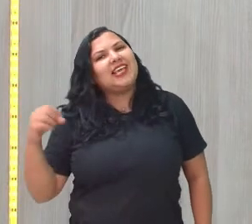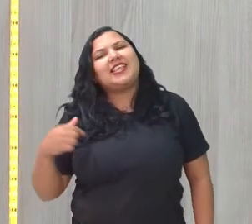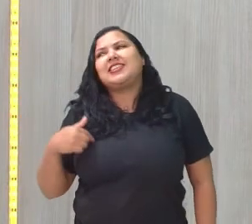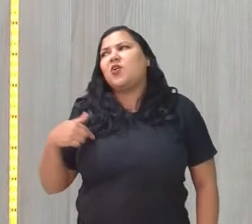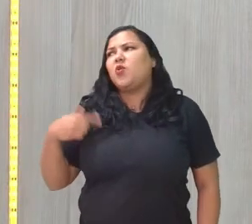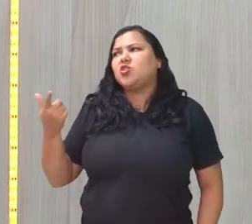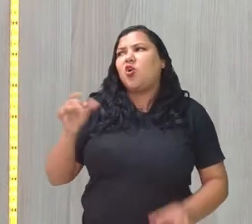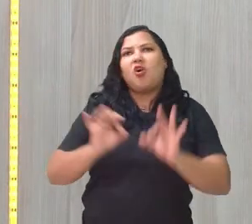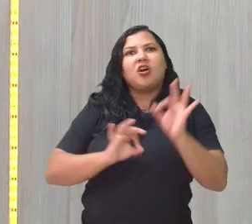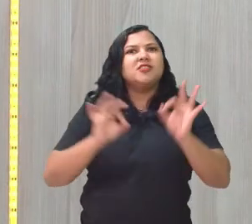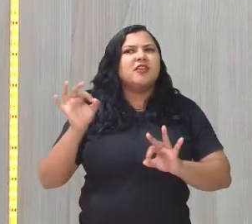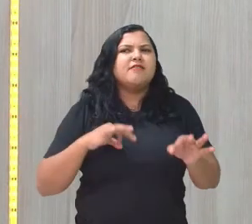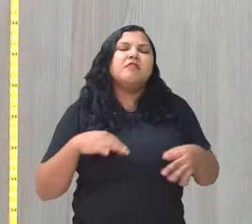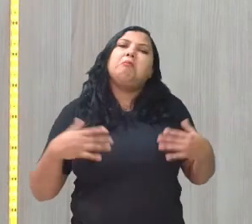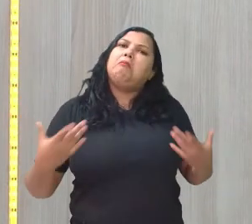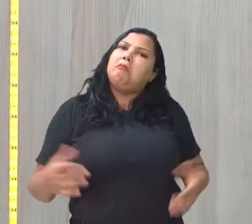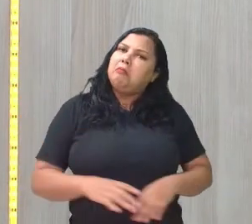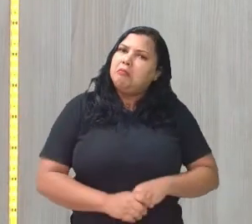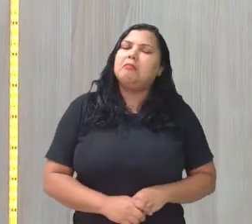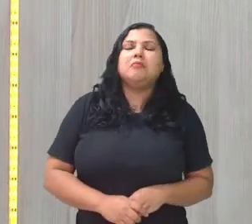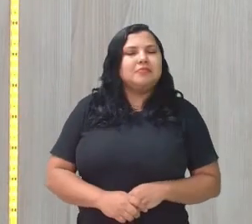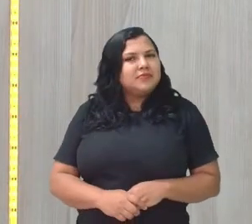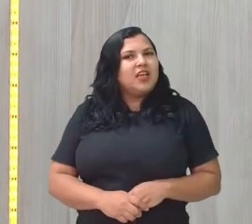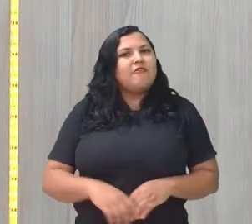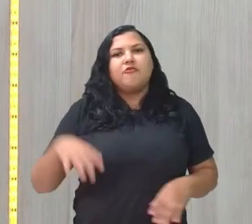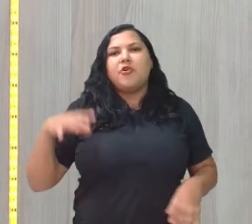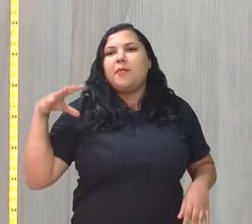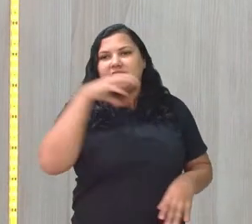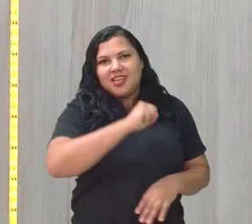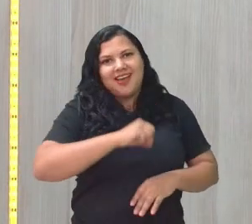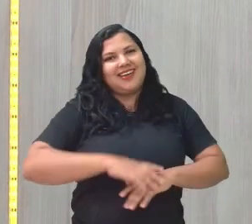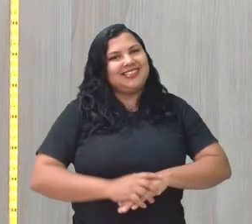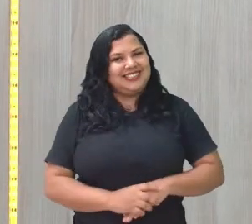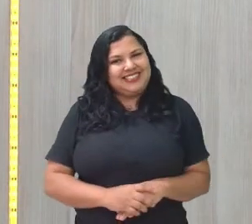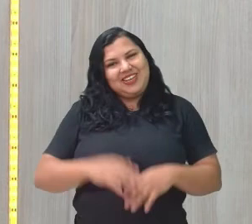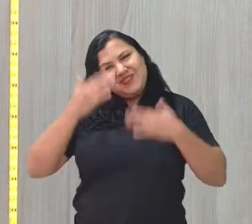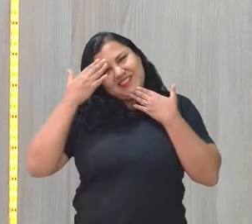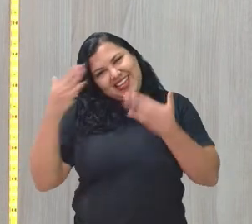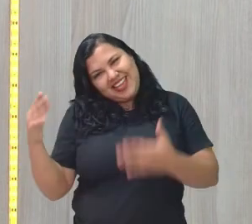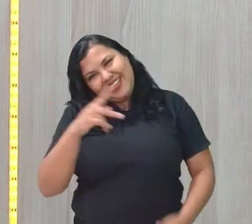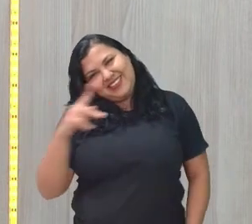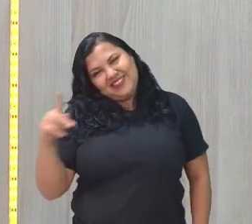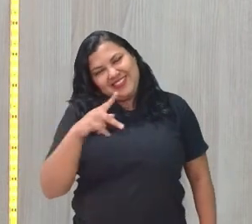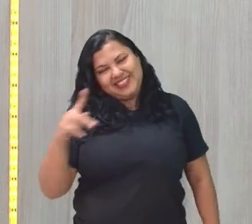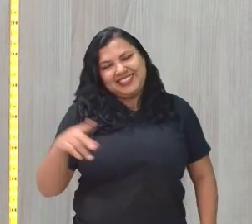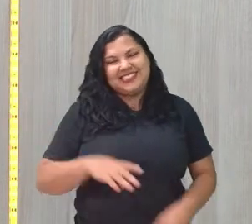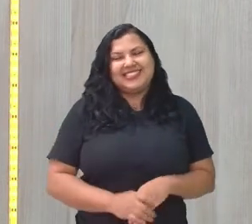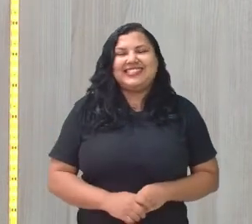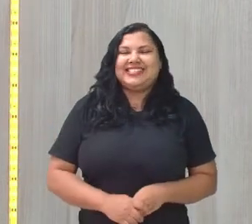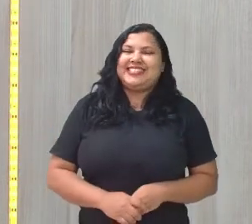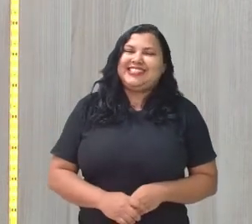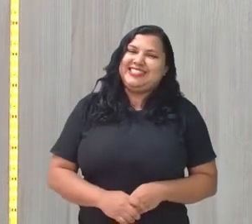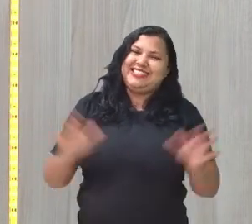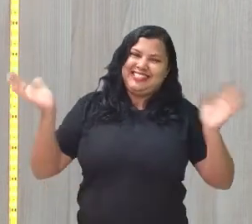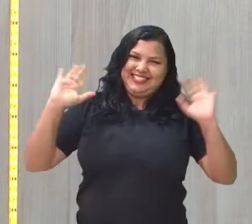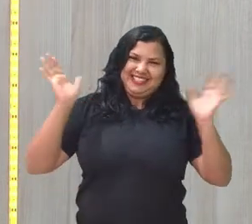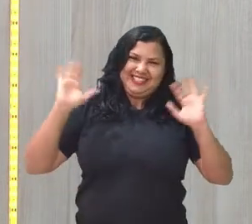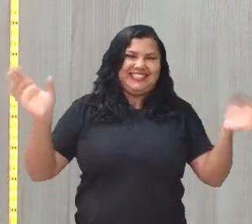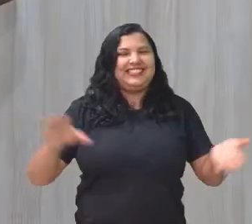fazendo aqui, viu, gente? Fui fazendo na mente e foi bem mais rápido do que antes. Obrigada aí, professor. Valeu, Carol. Tchau, tchau,